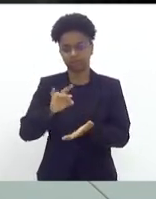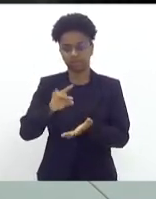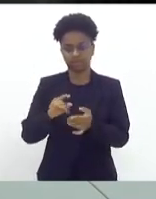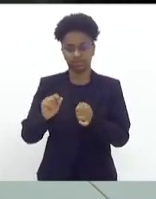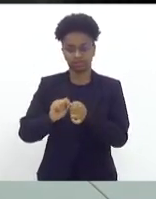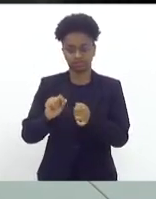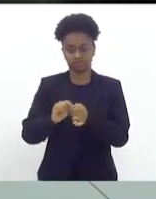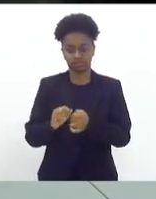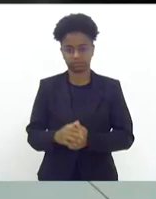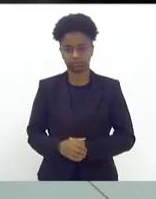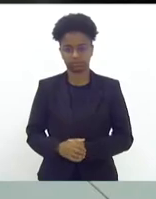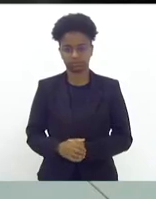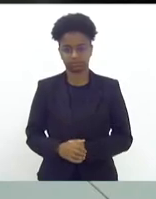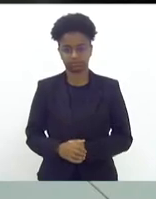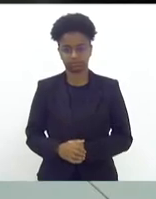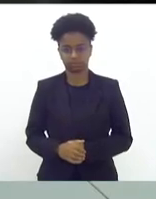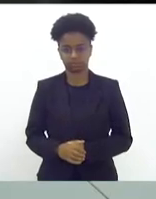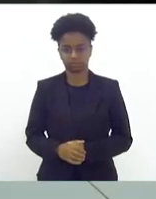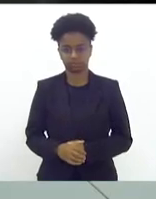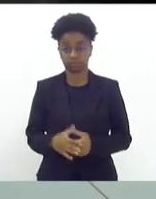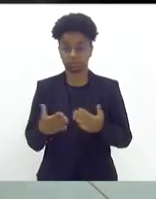fizessem. Então,